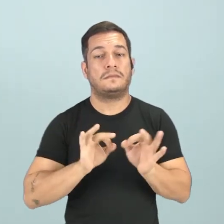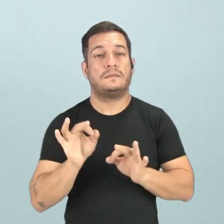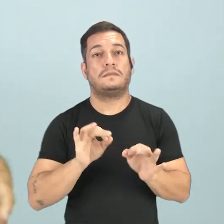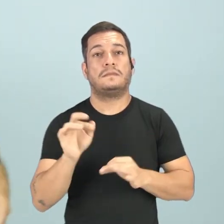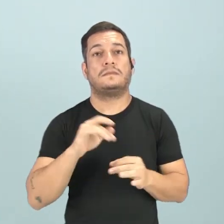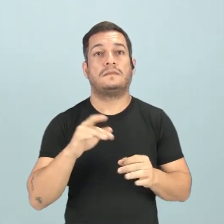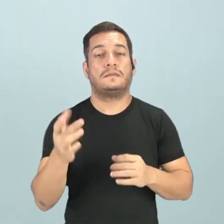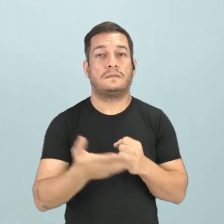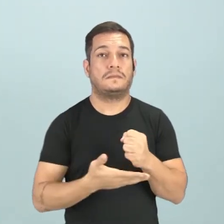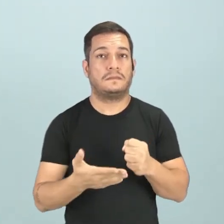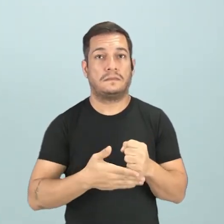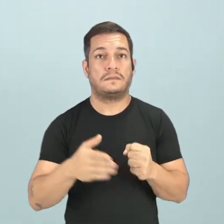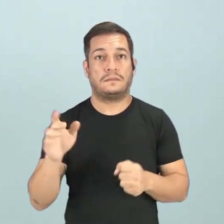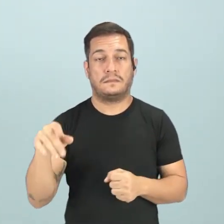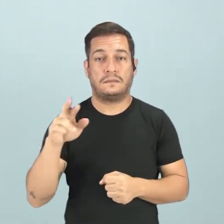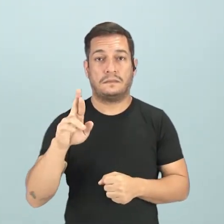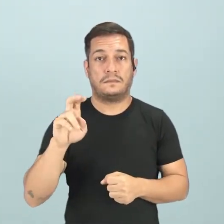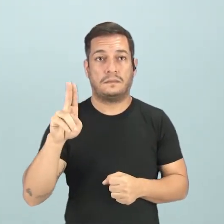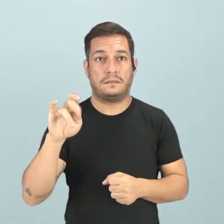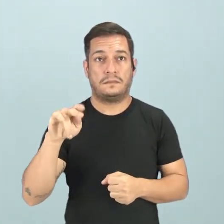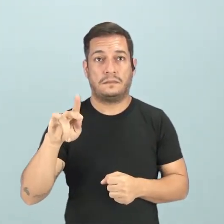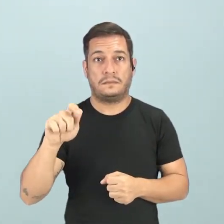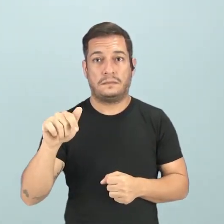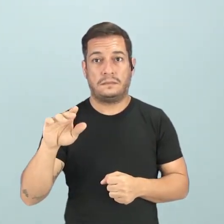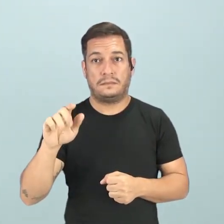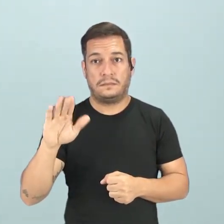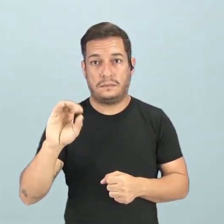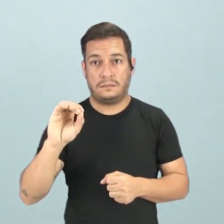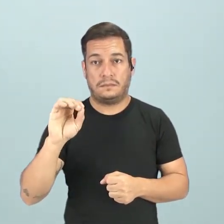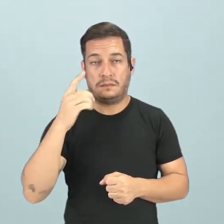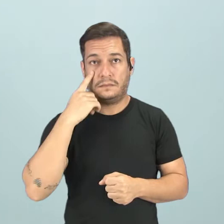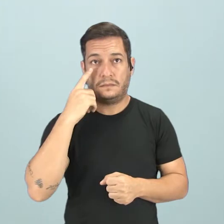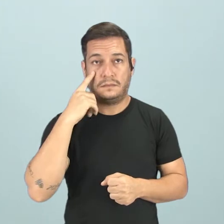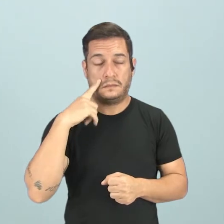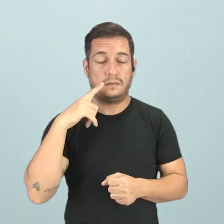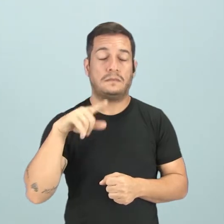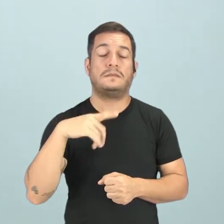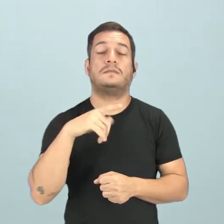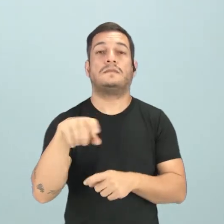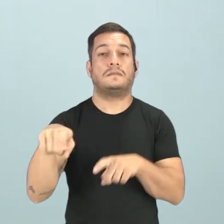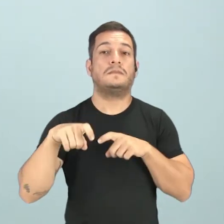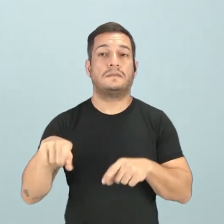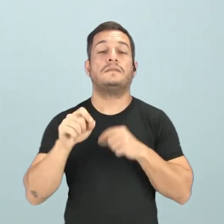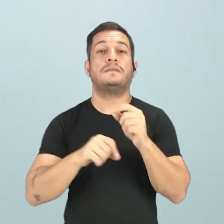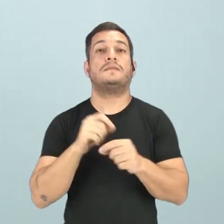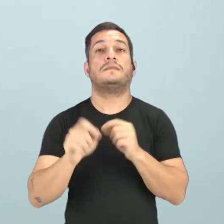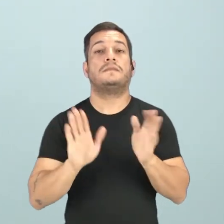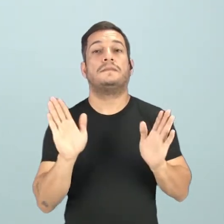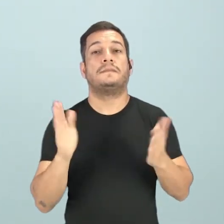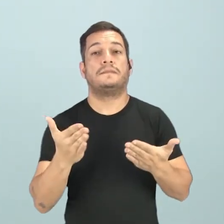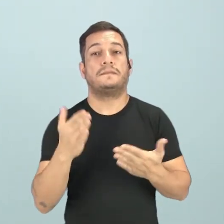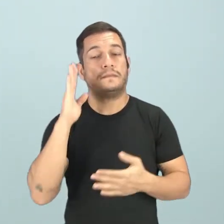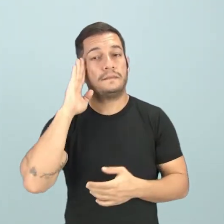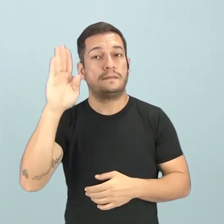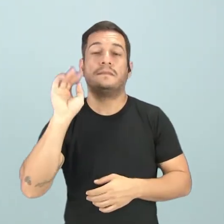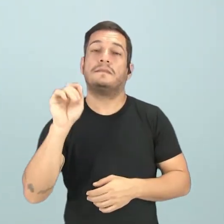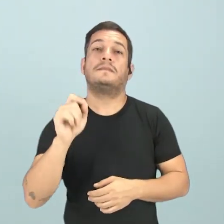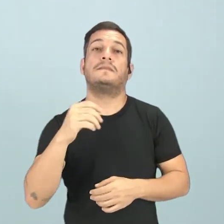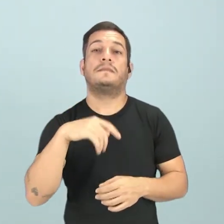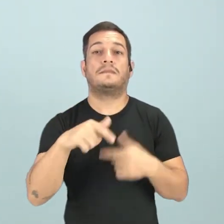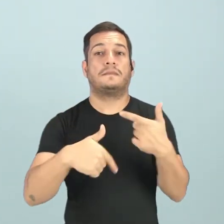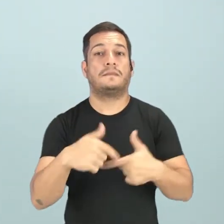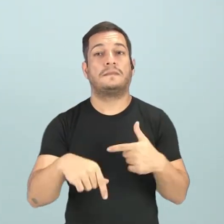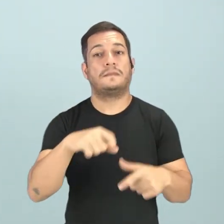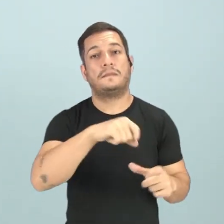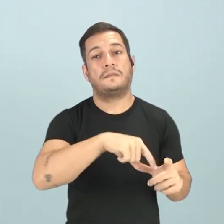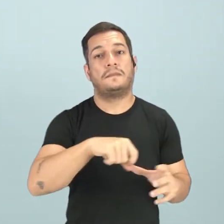a urbanização, ela não é urbanizada, né? A paisagem rural ela é destinada principalmente à atividade da agricultura,